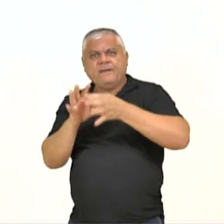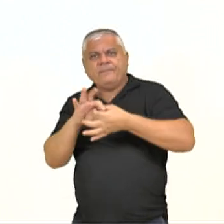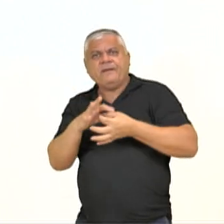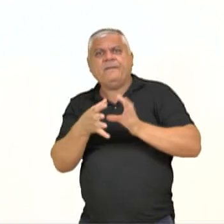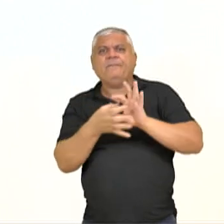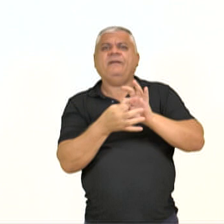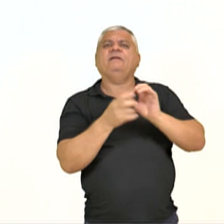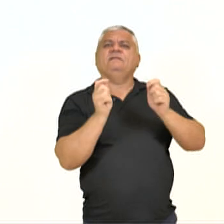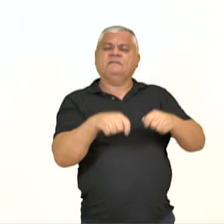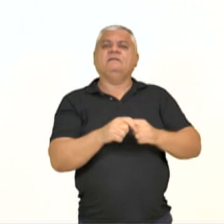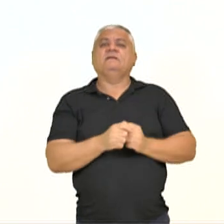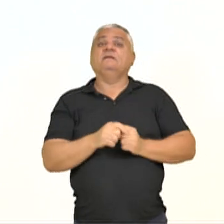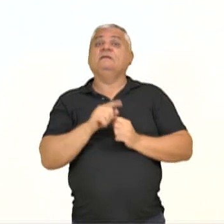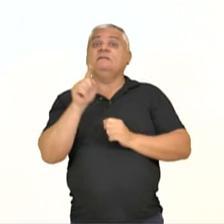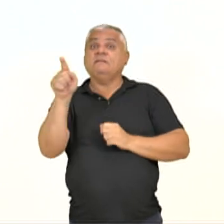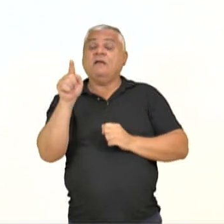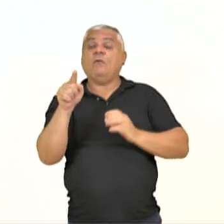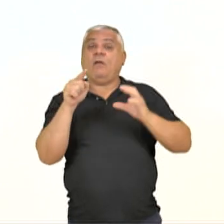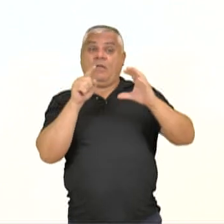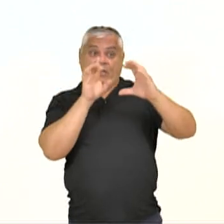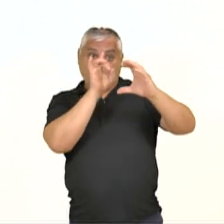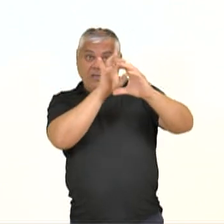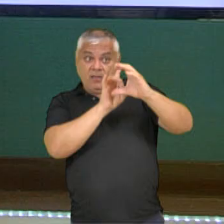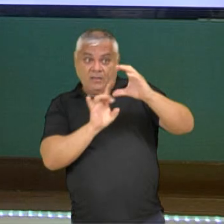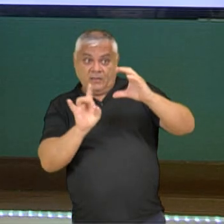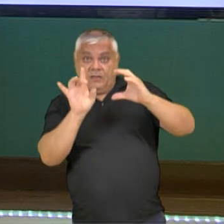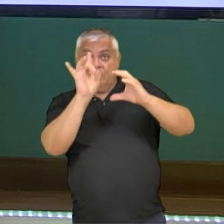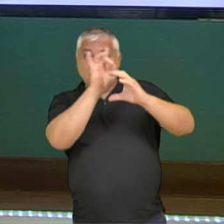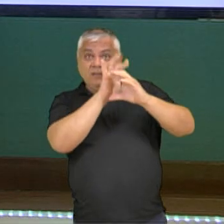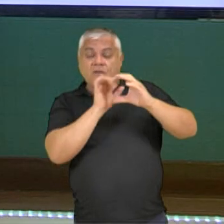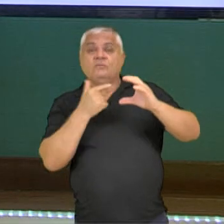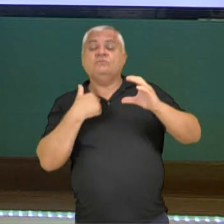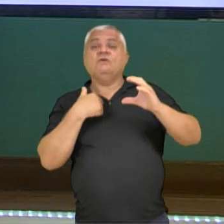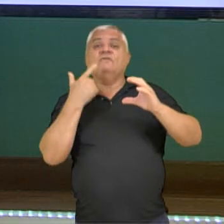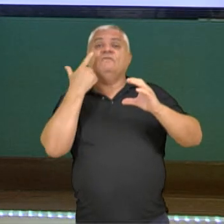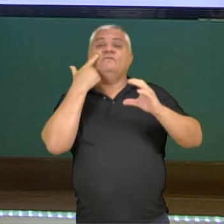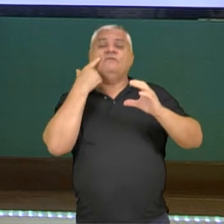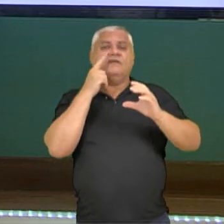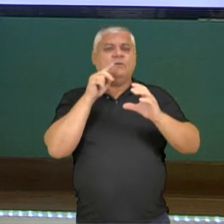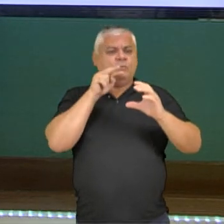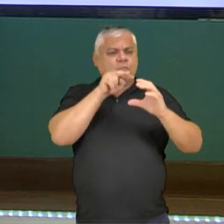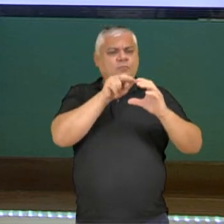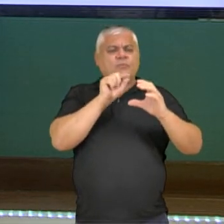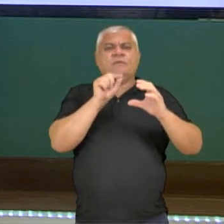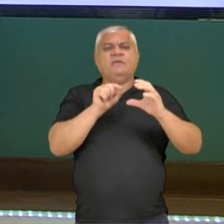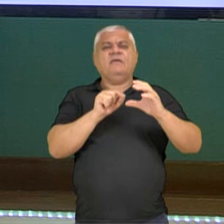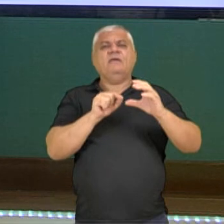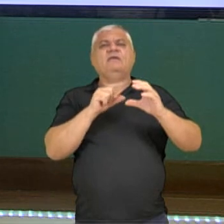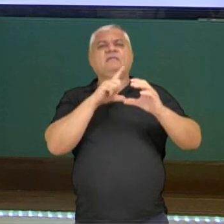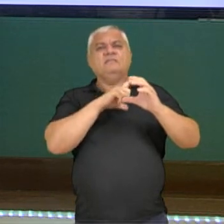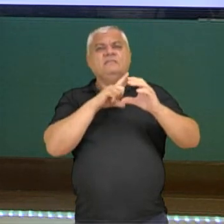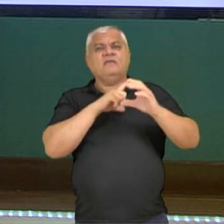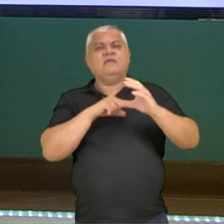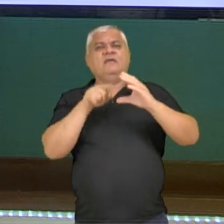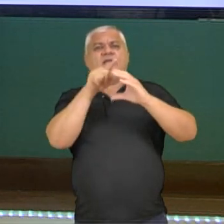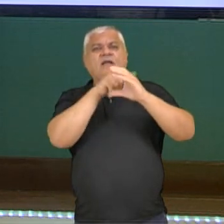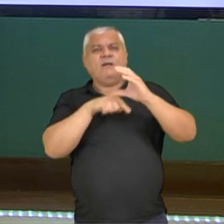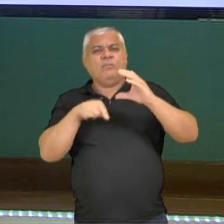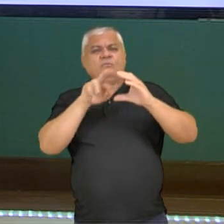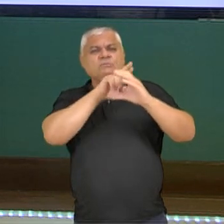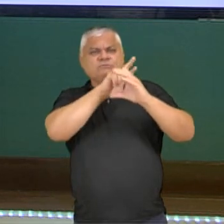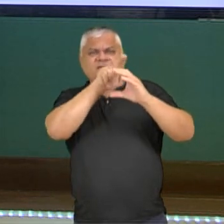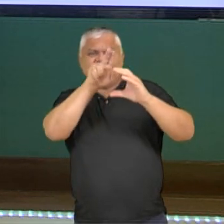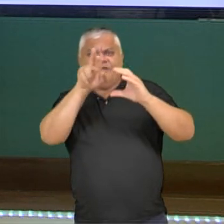químicos. E nessas cadeias carbônicas, nós vamos encontrar carbonos